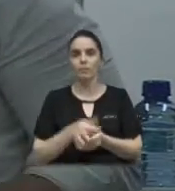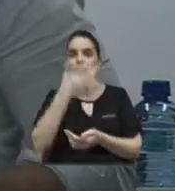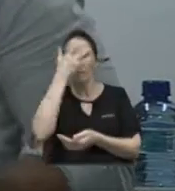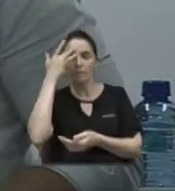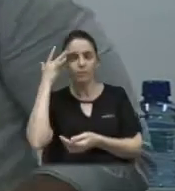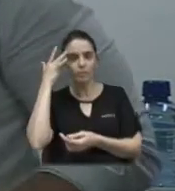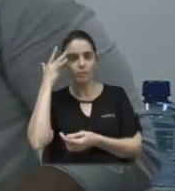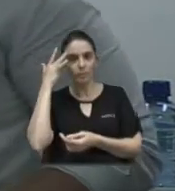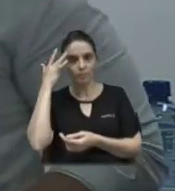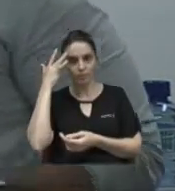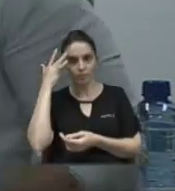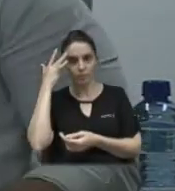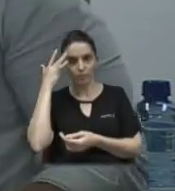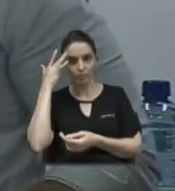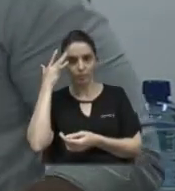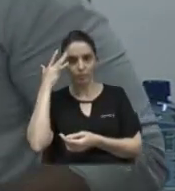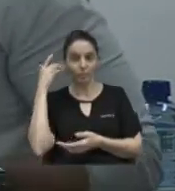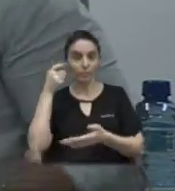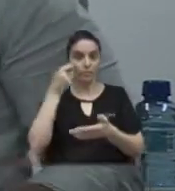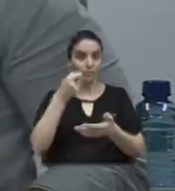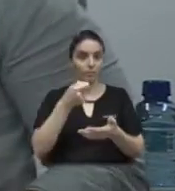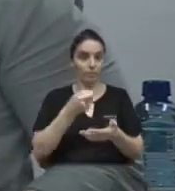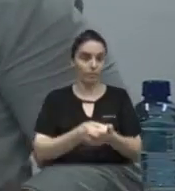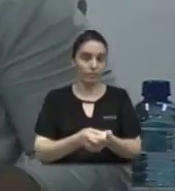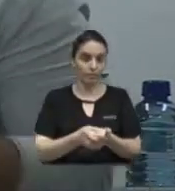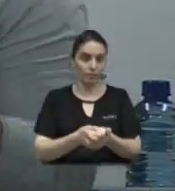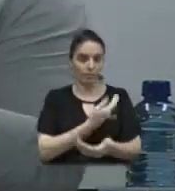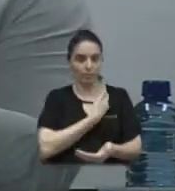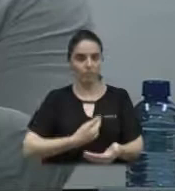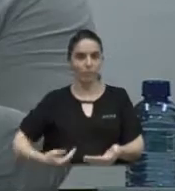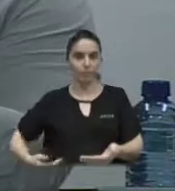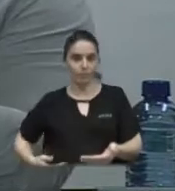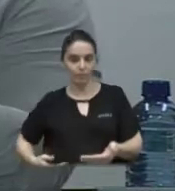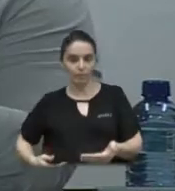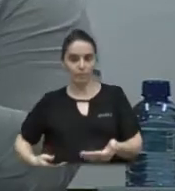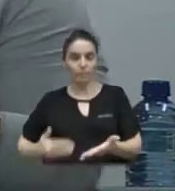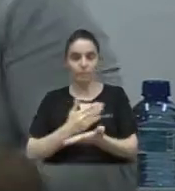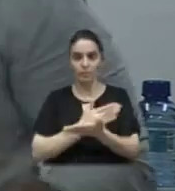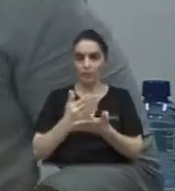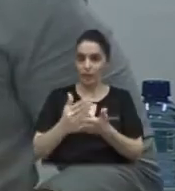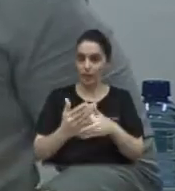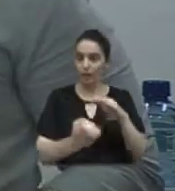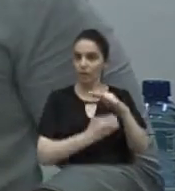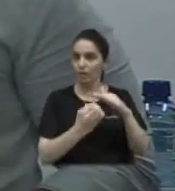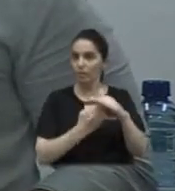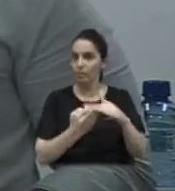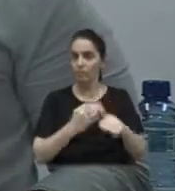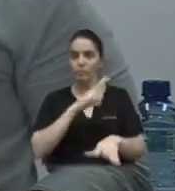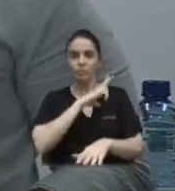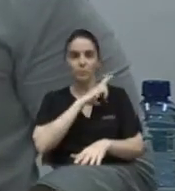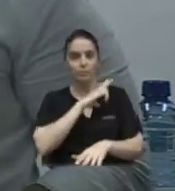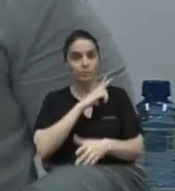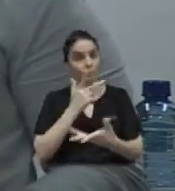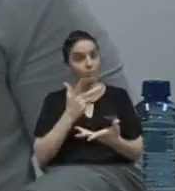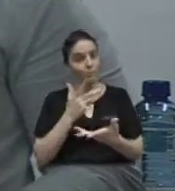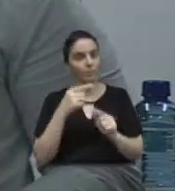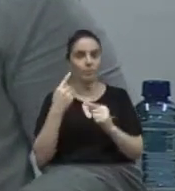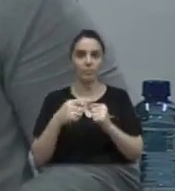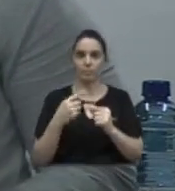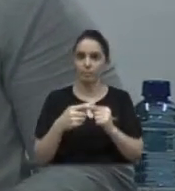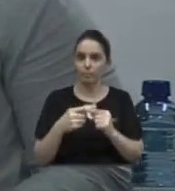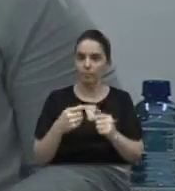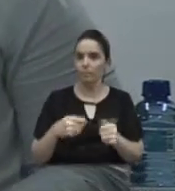apodere daquilo que foi criado e foi mantido por nós. Tem que ser algo muito bem estudado,